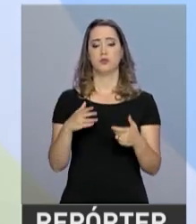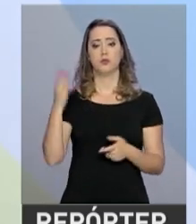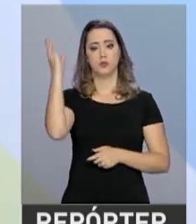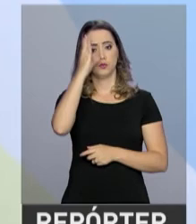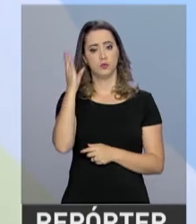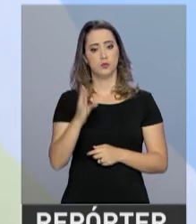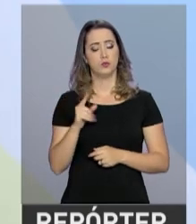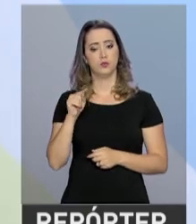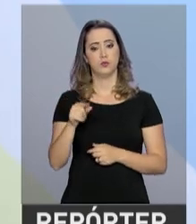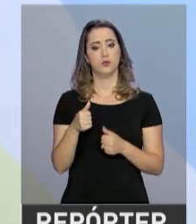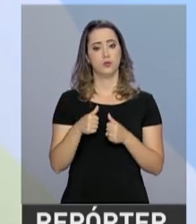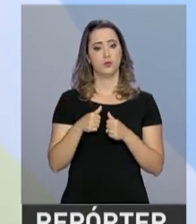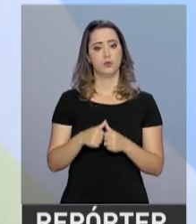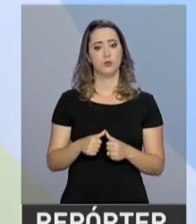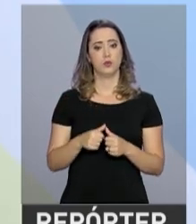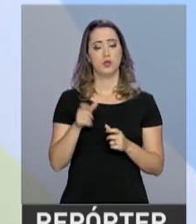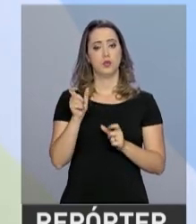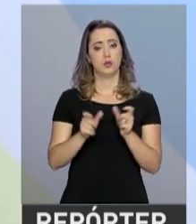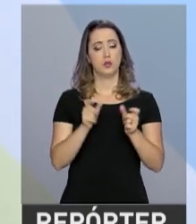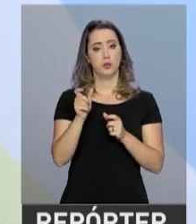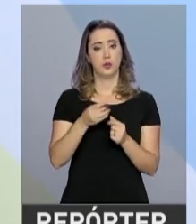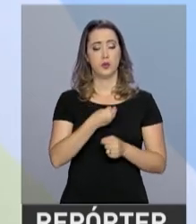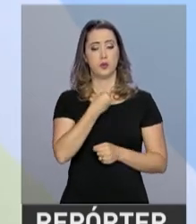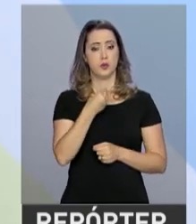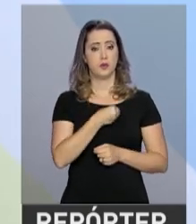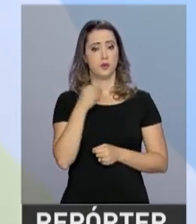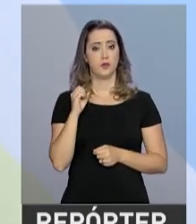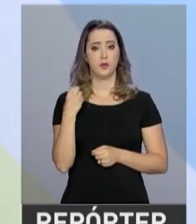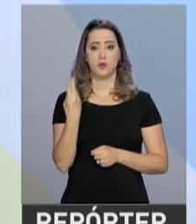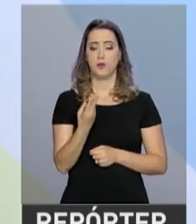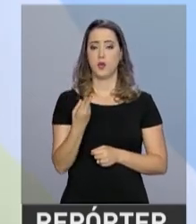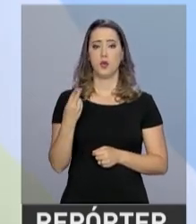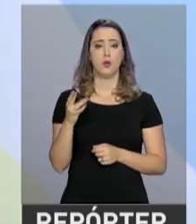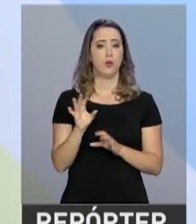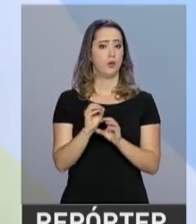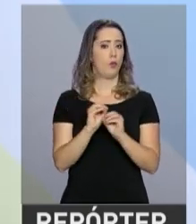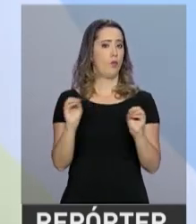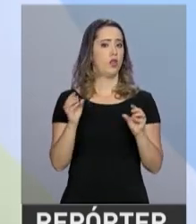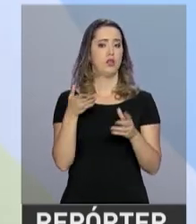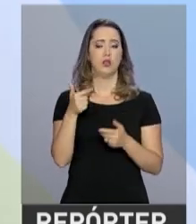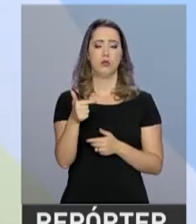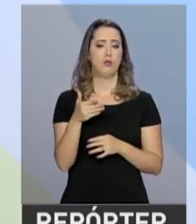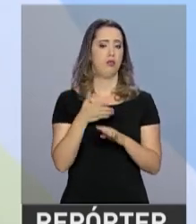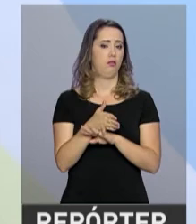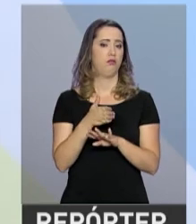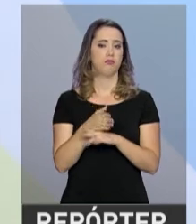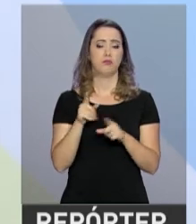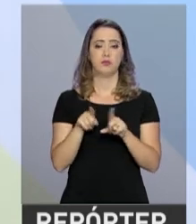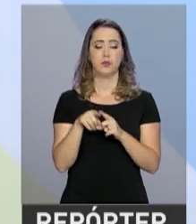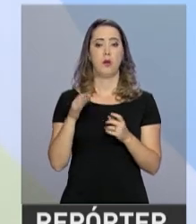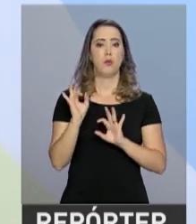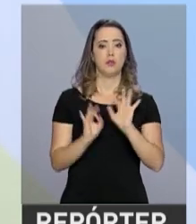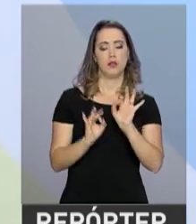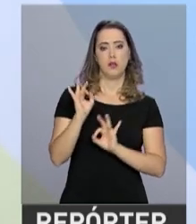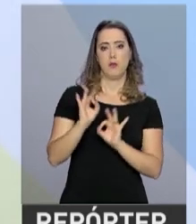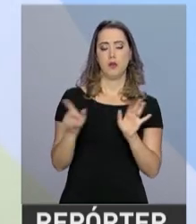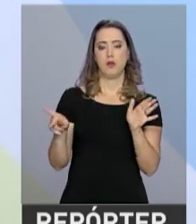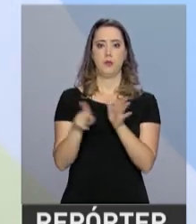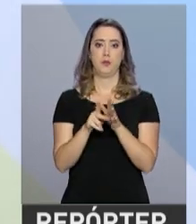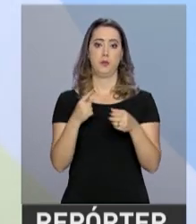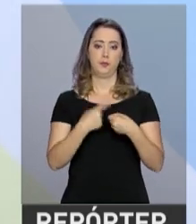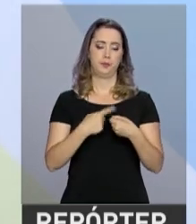brasil que estão ocupados irregularmente ou desocupados para que a gente possa adequar à legislação municipal que é